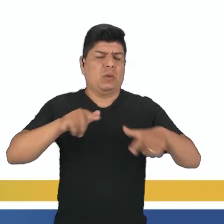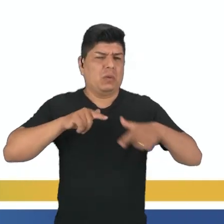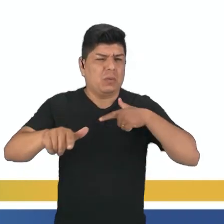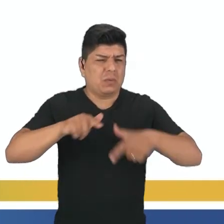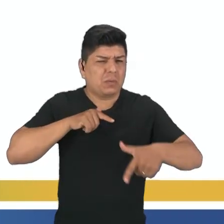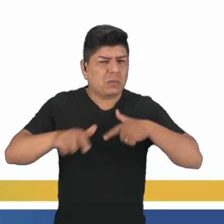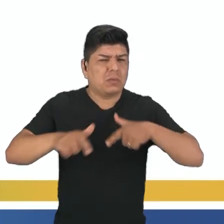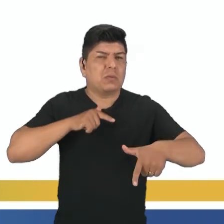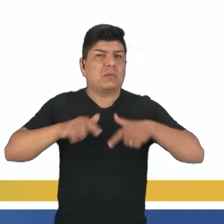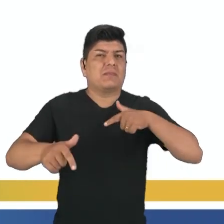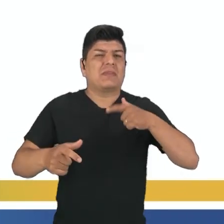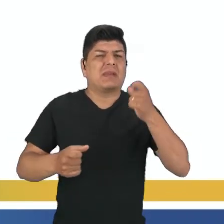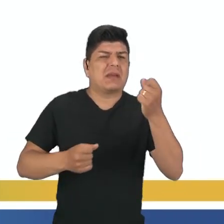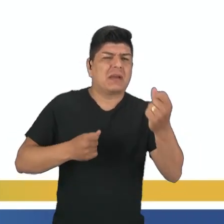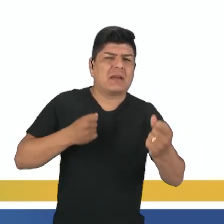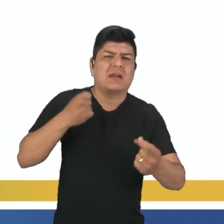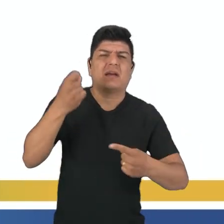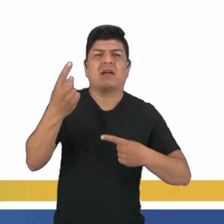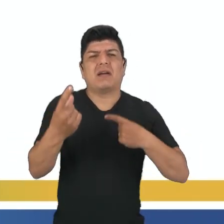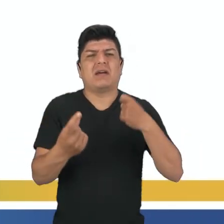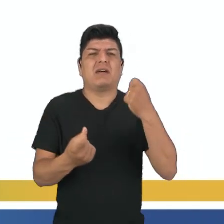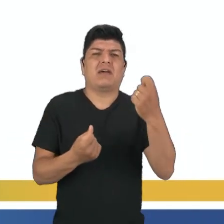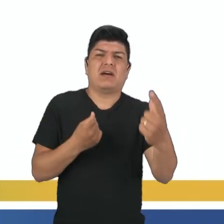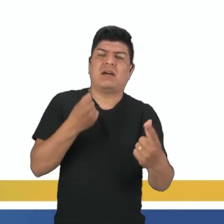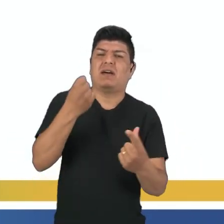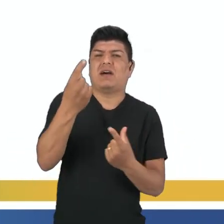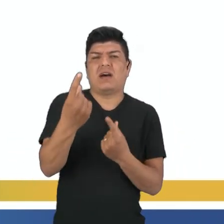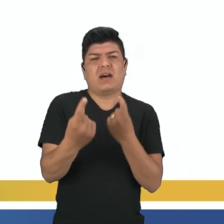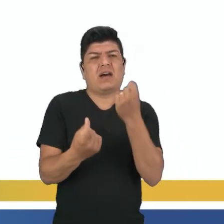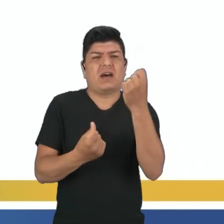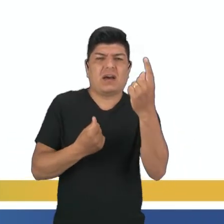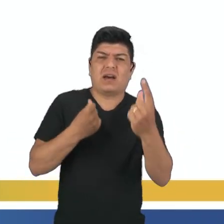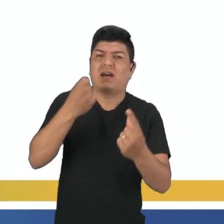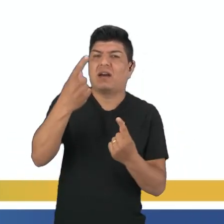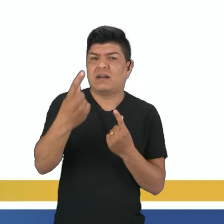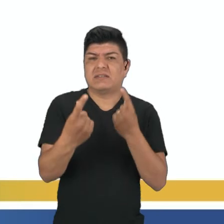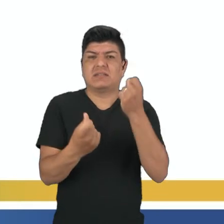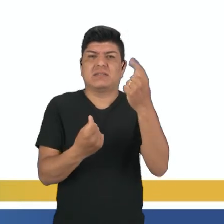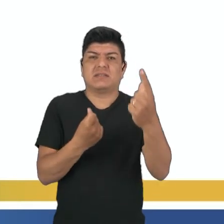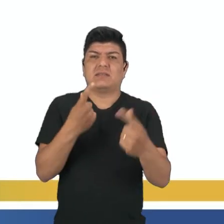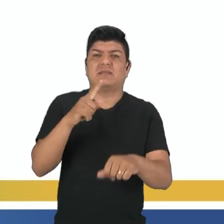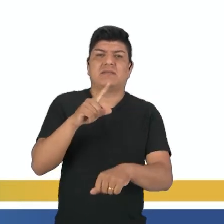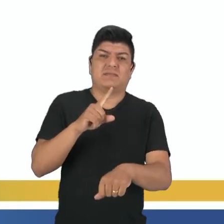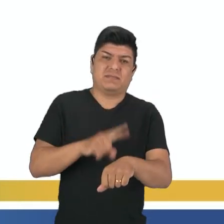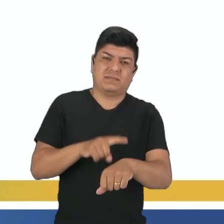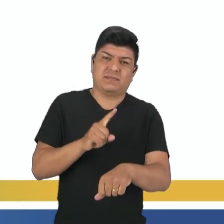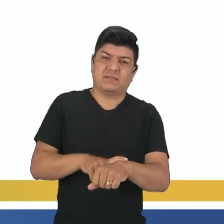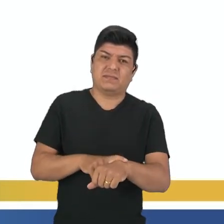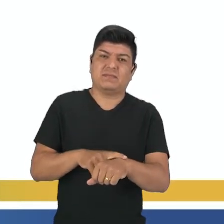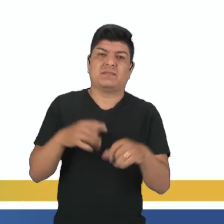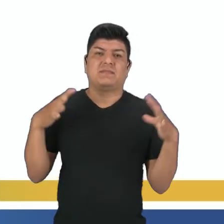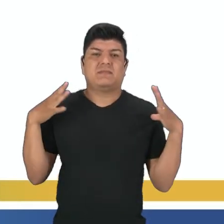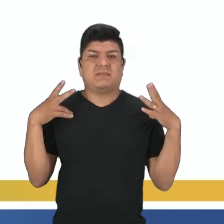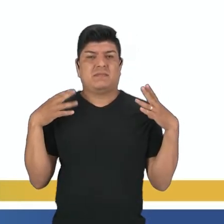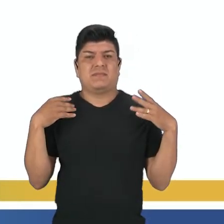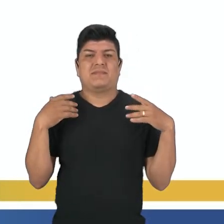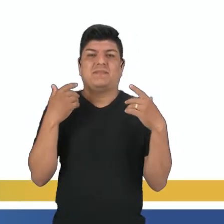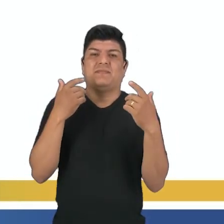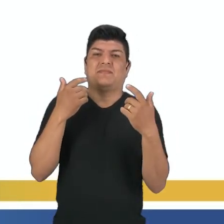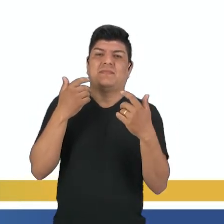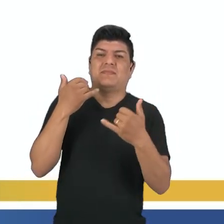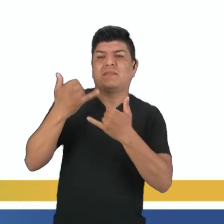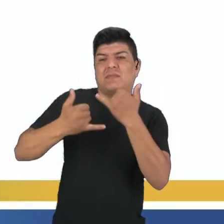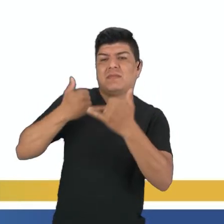muito. Raramente, né? Raramente. Tenho tempo livre para me divertir com os